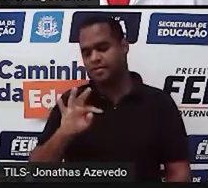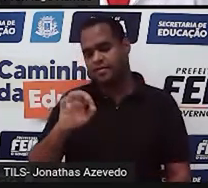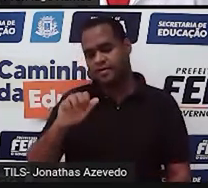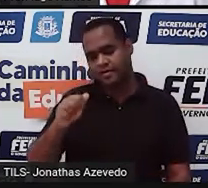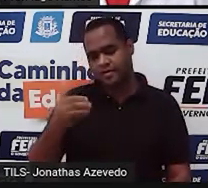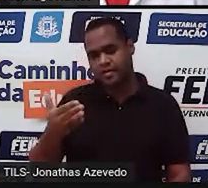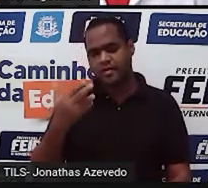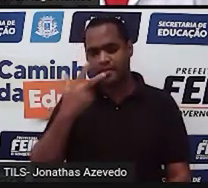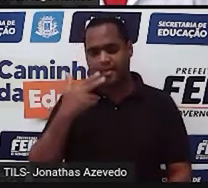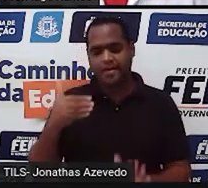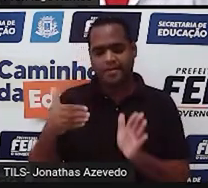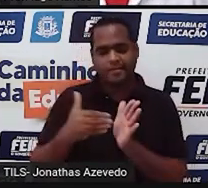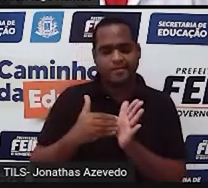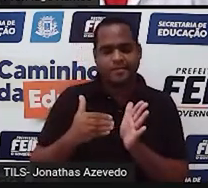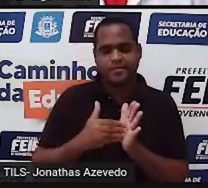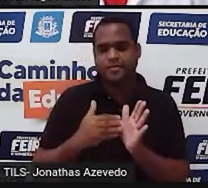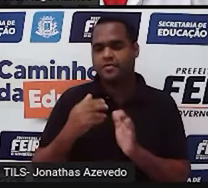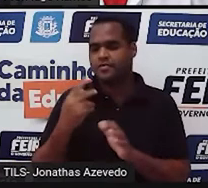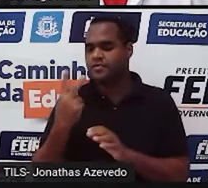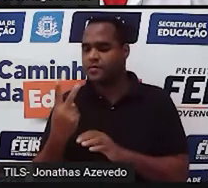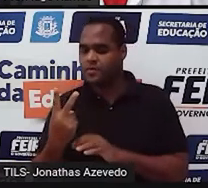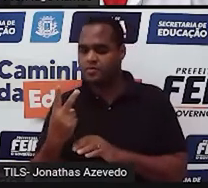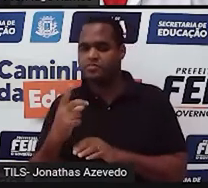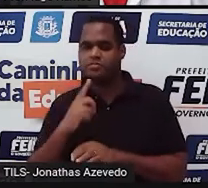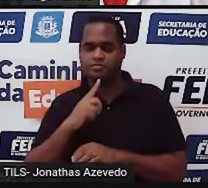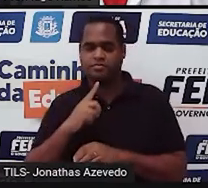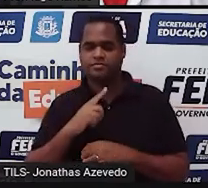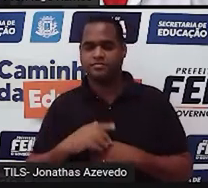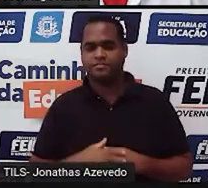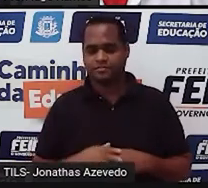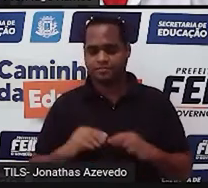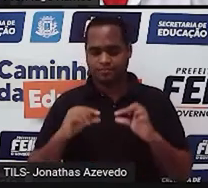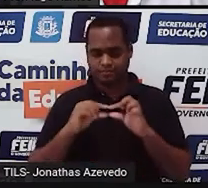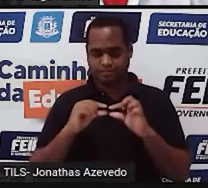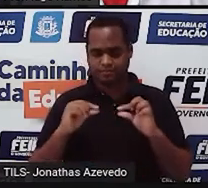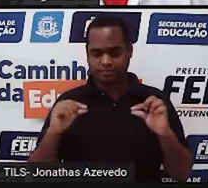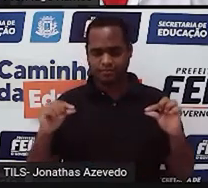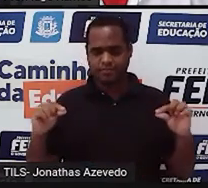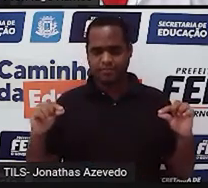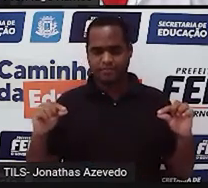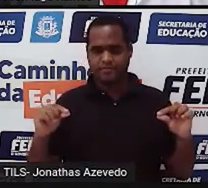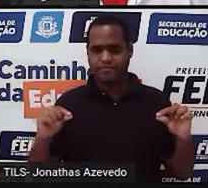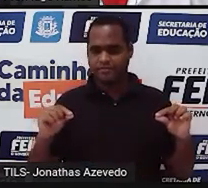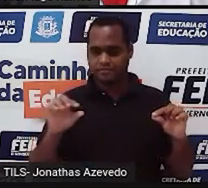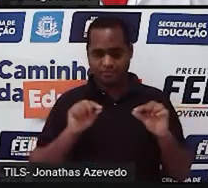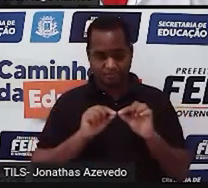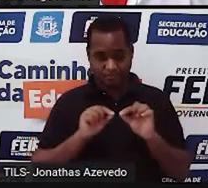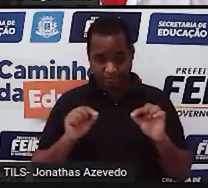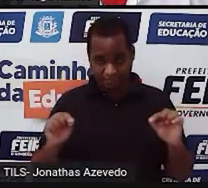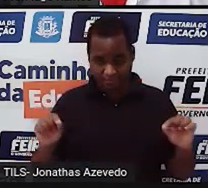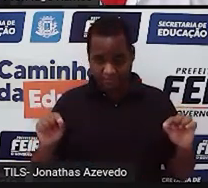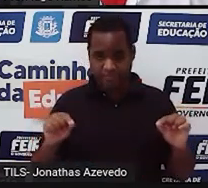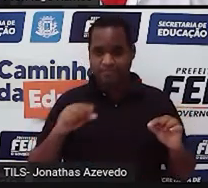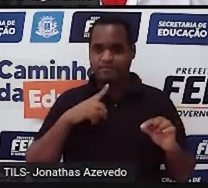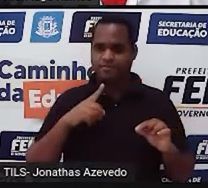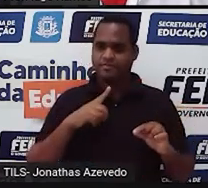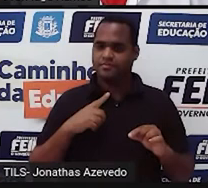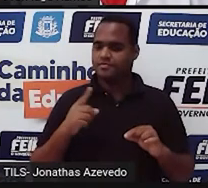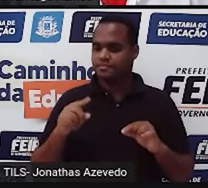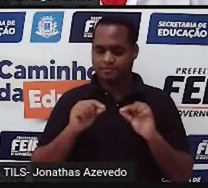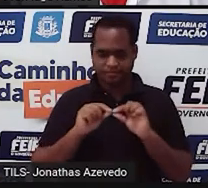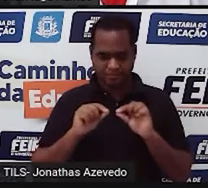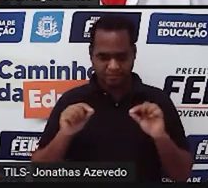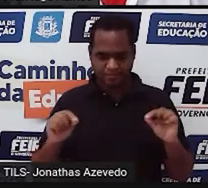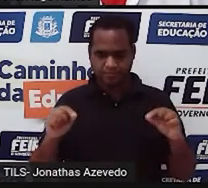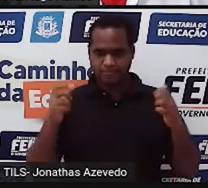fica limitada entre dois pontos isso aqui é como se fosse um pedaço de uma reta e esse